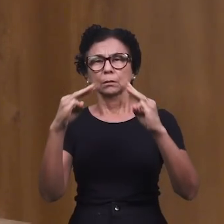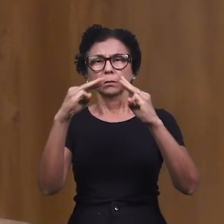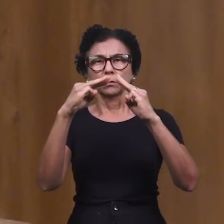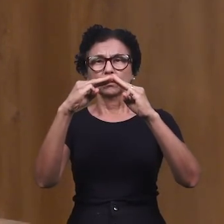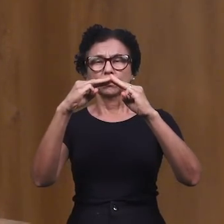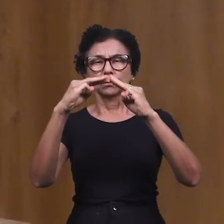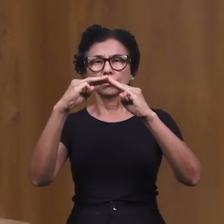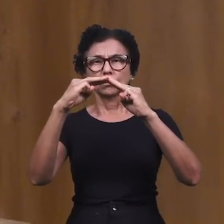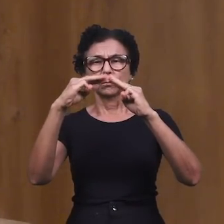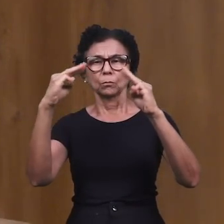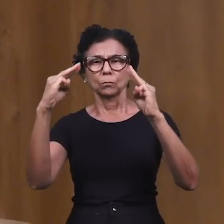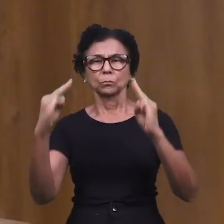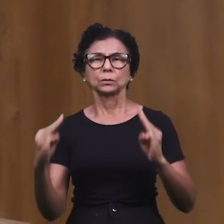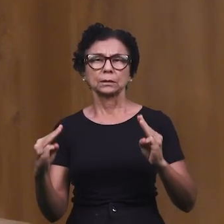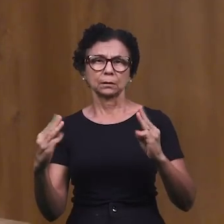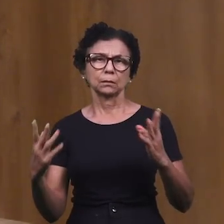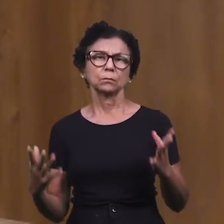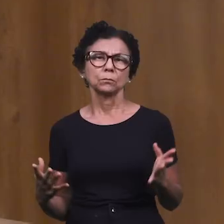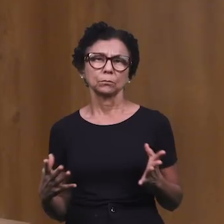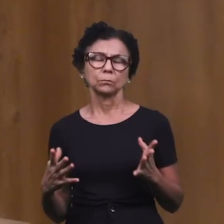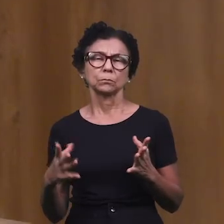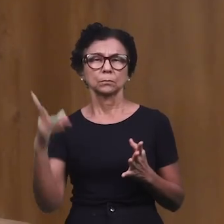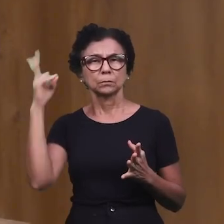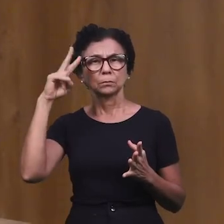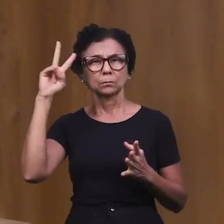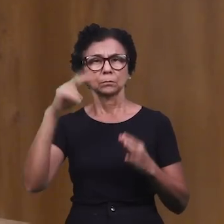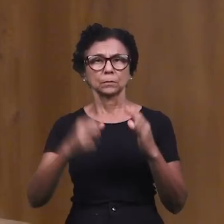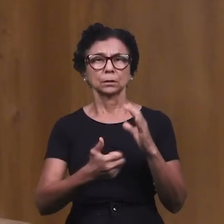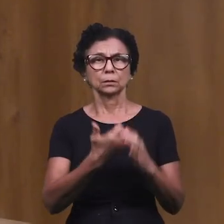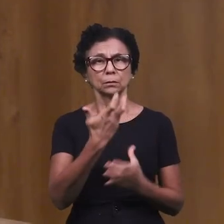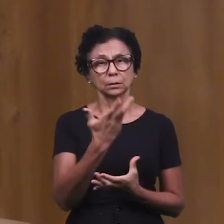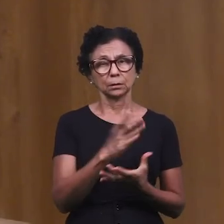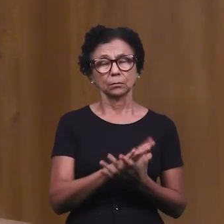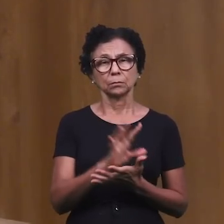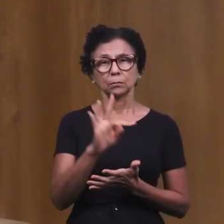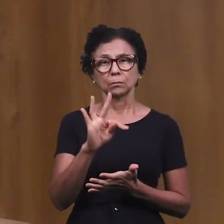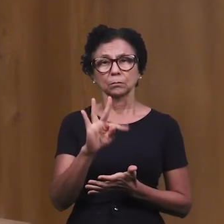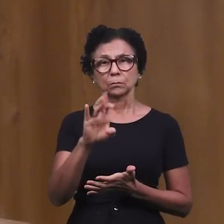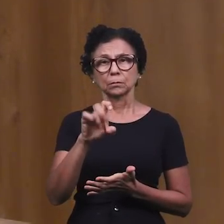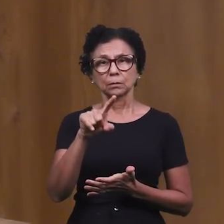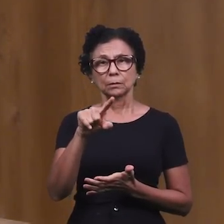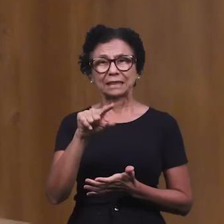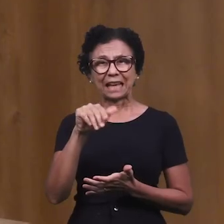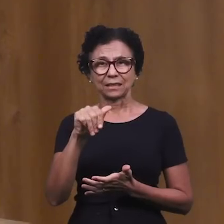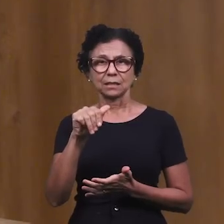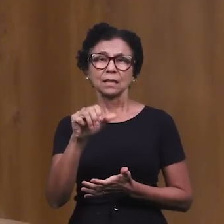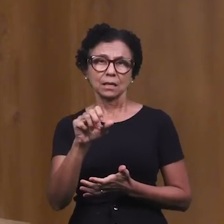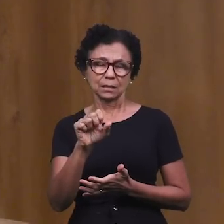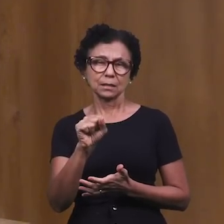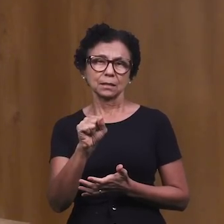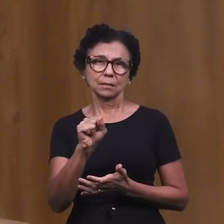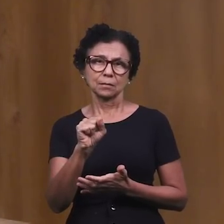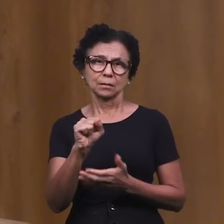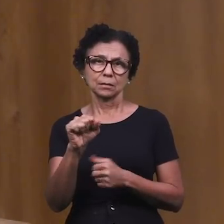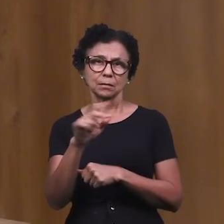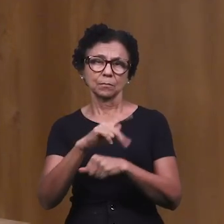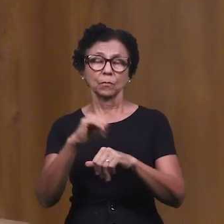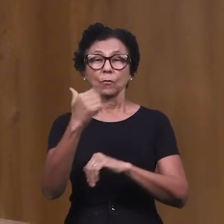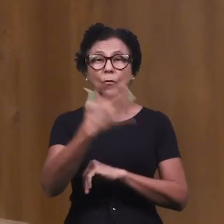da história da criação do livro de Gênesis lá no Texas. Belíssimo esse museu,